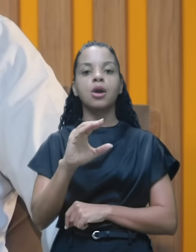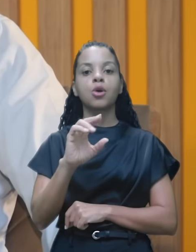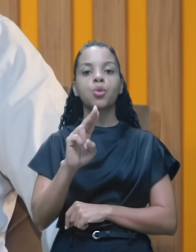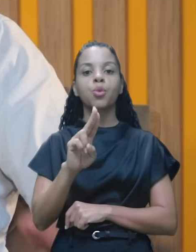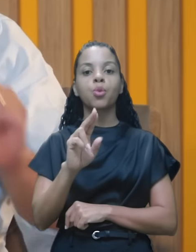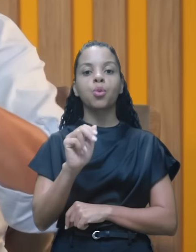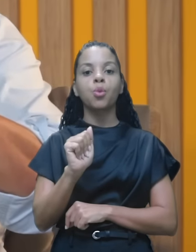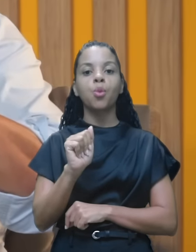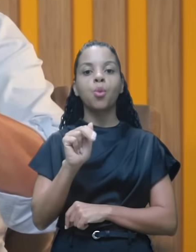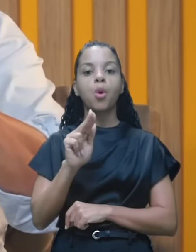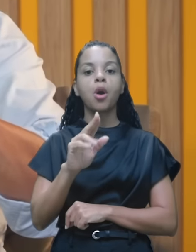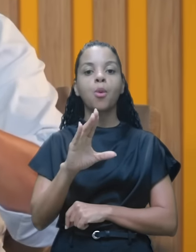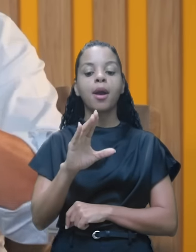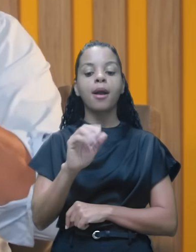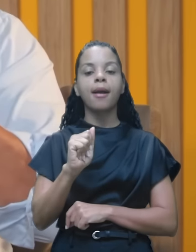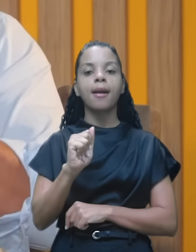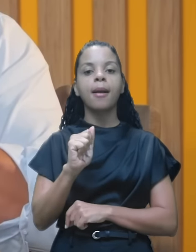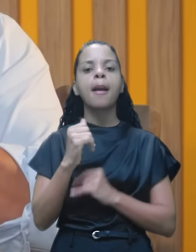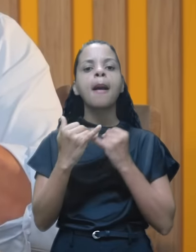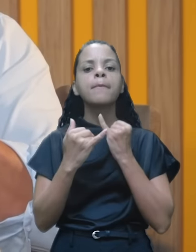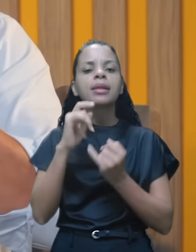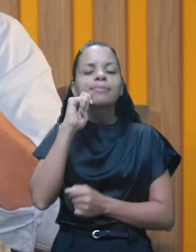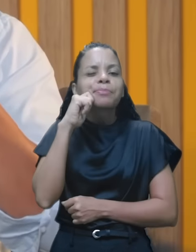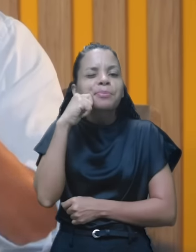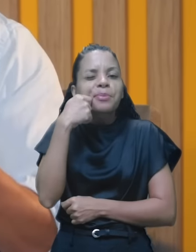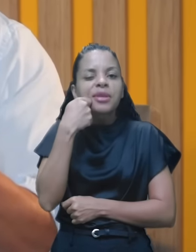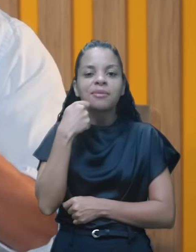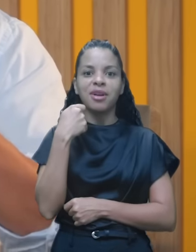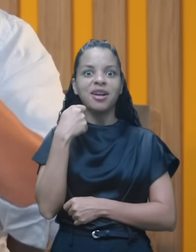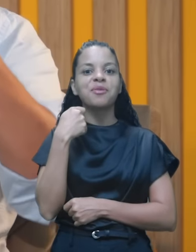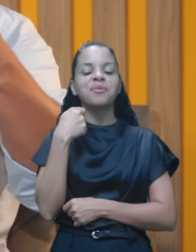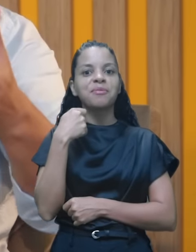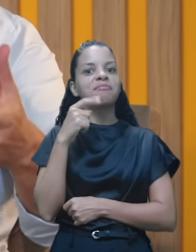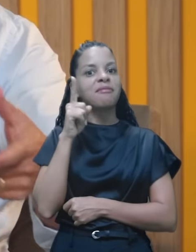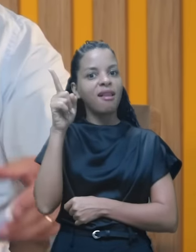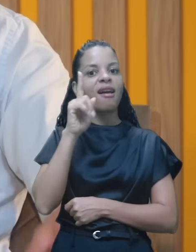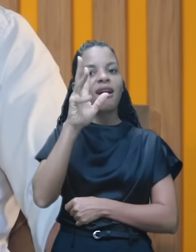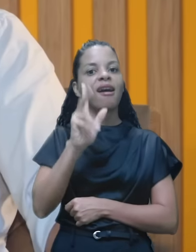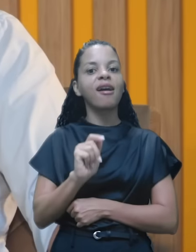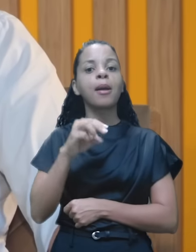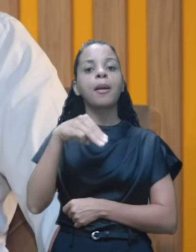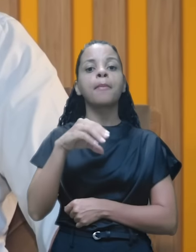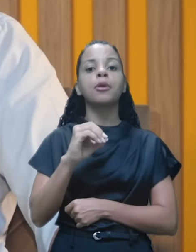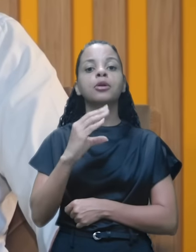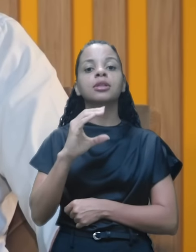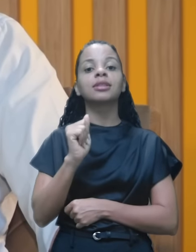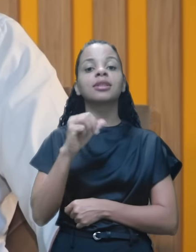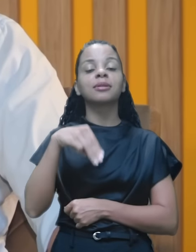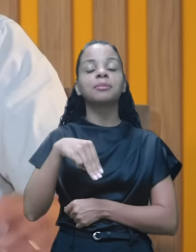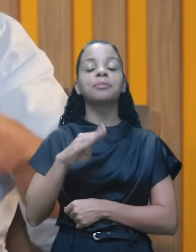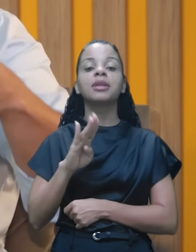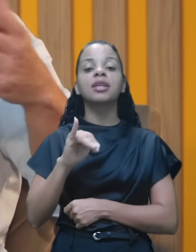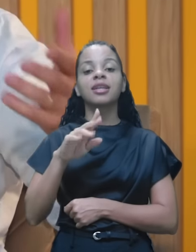macauca, eu acredito que é isso, hein? Que parece um limão, é uma fruta rara que tem aí em Moçambique, mas foi gostoso